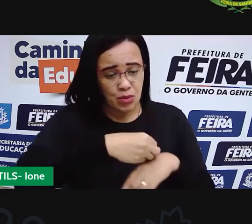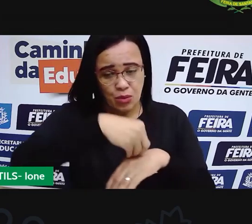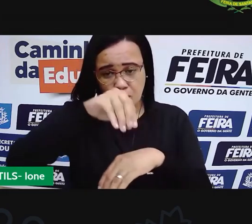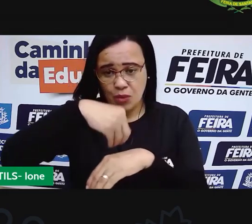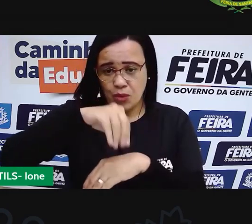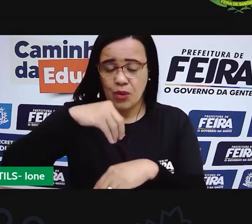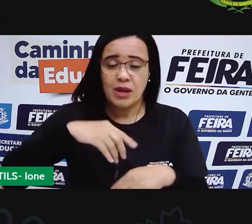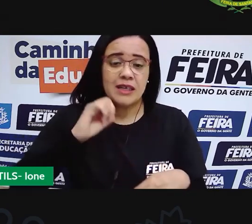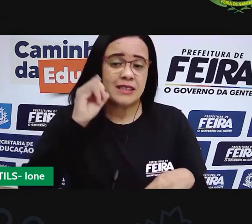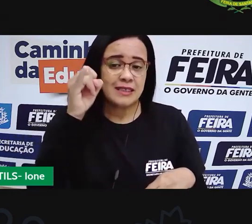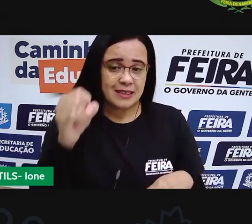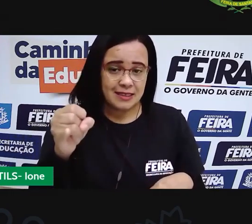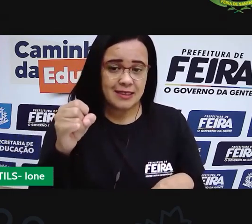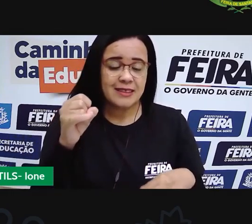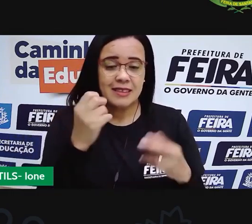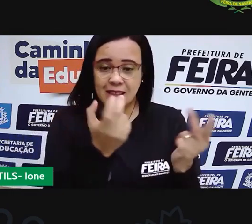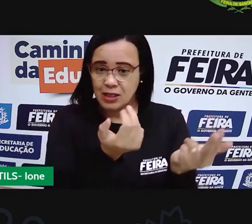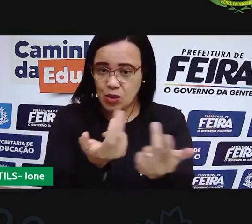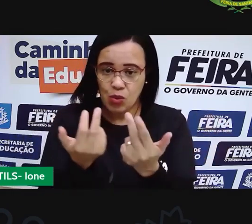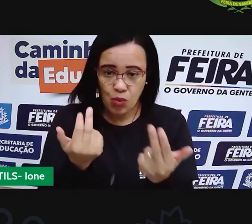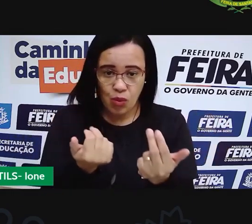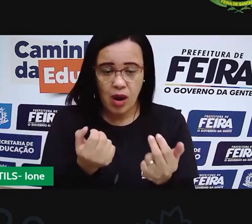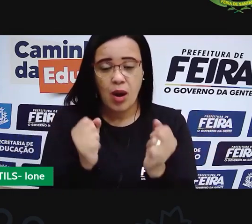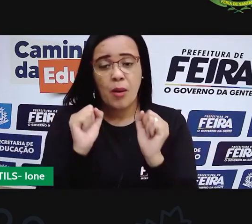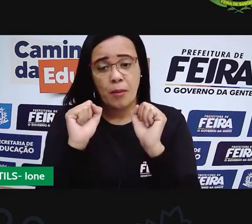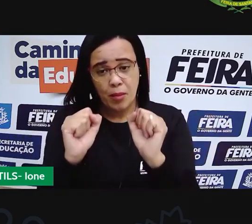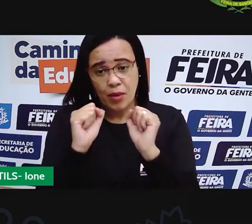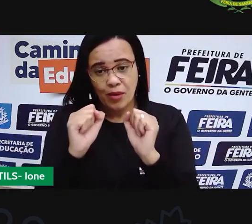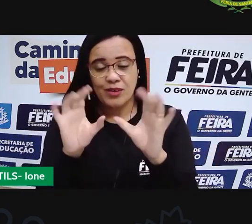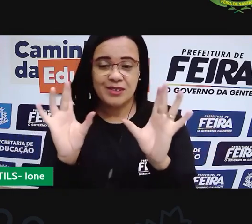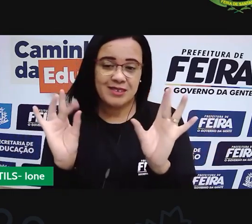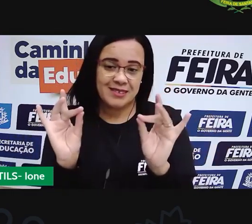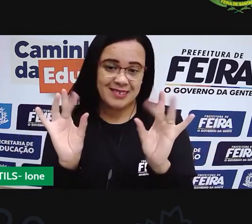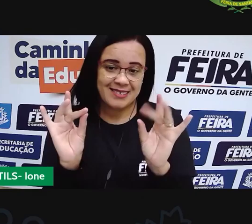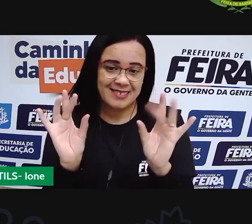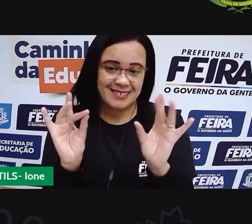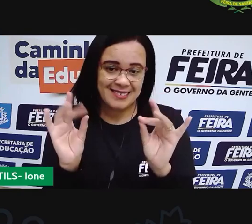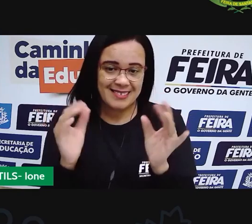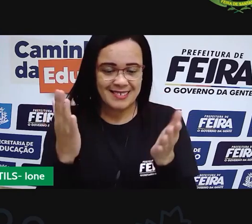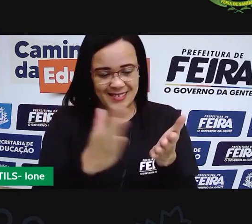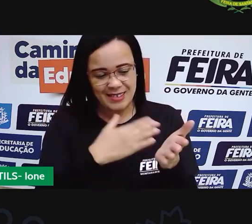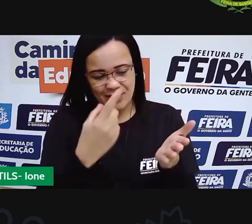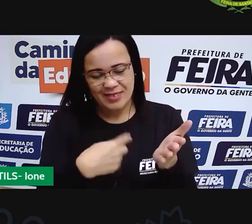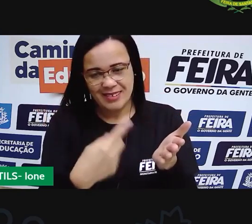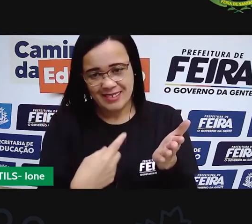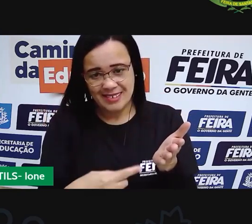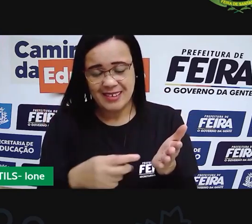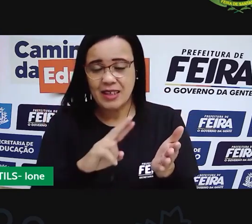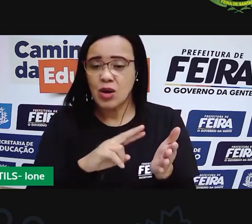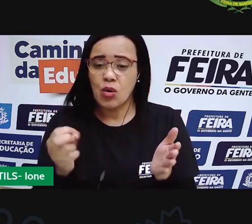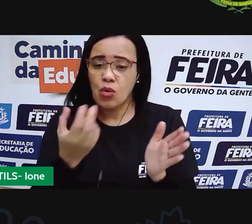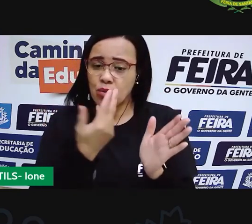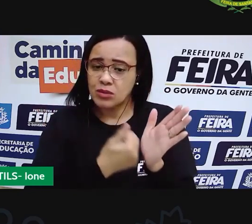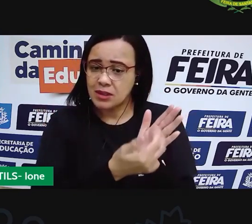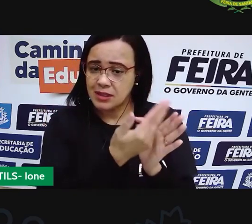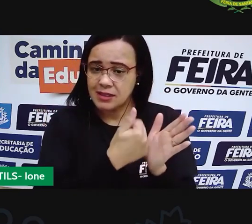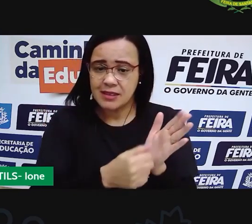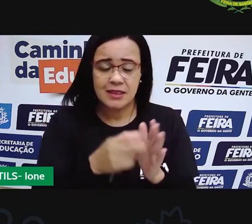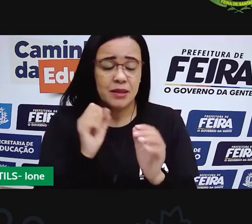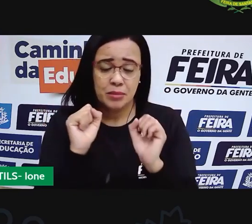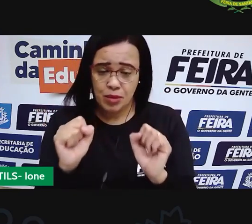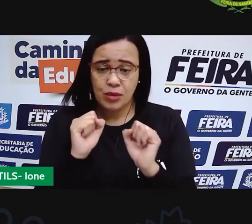que a gente fez, que a gente utilizou para formar cada figura geométrica desse, eu